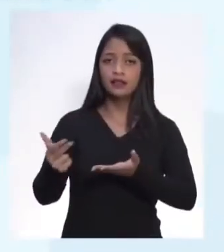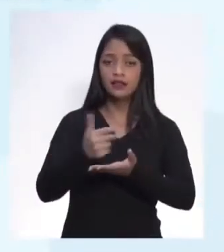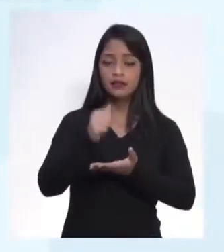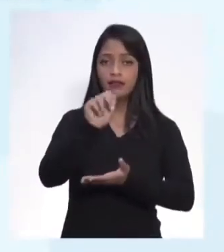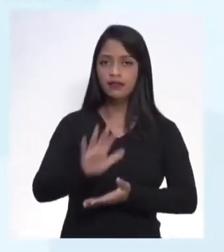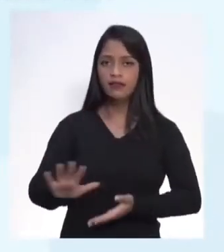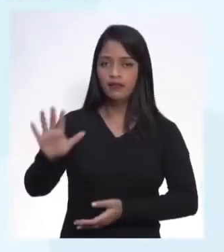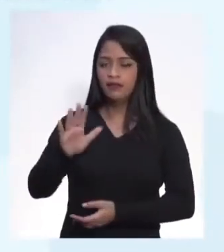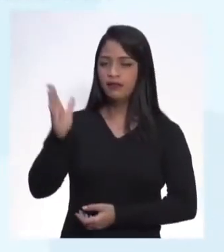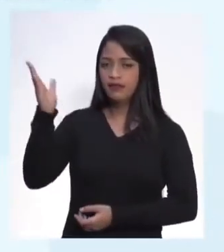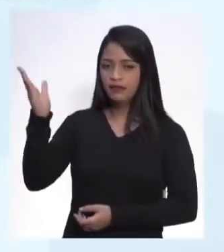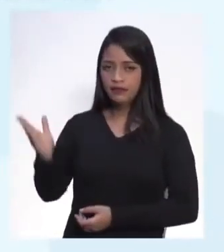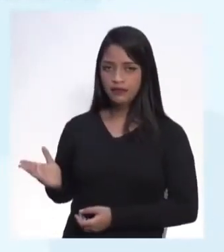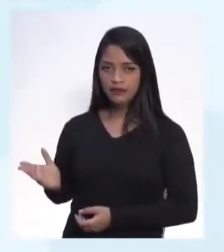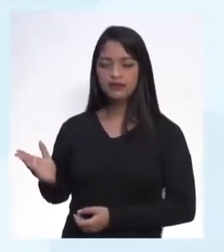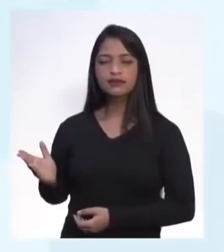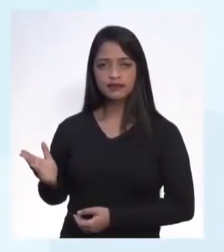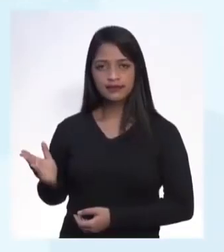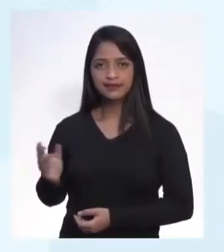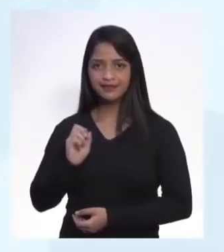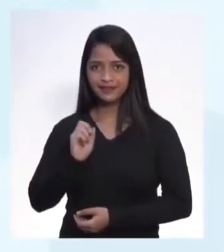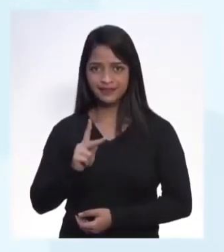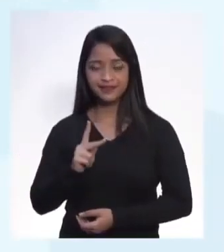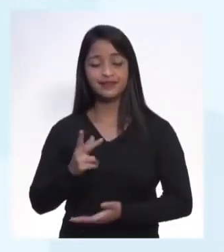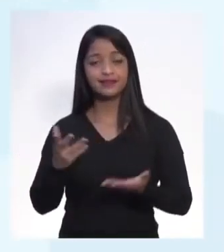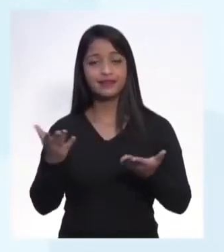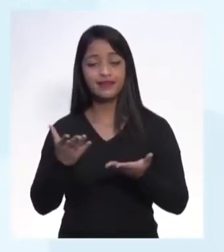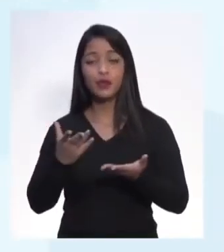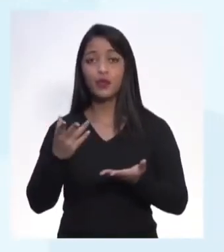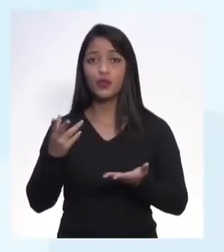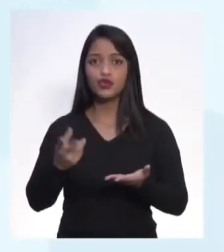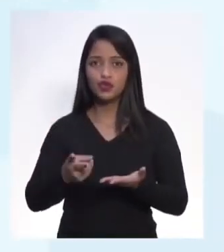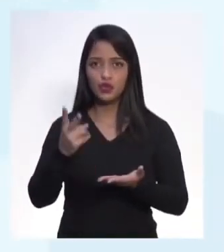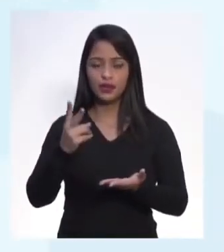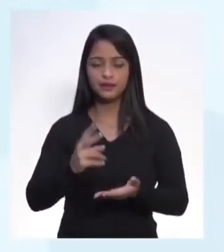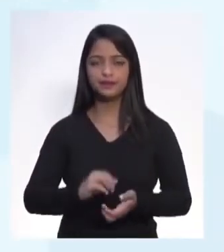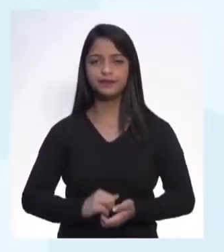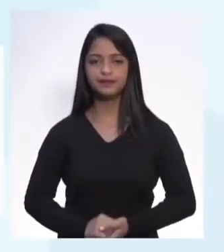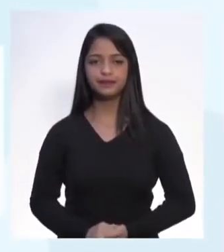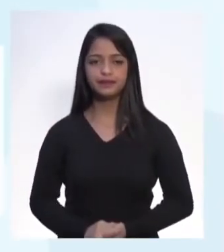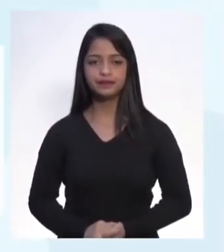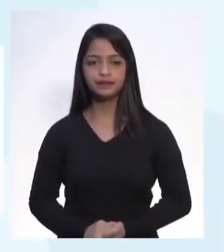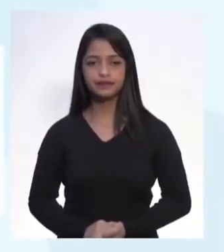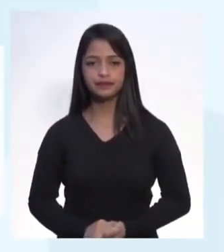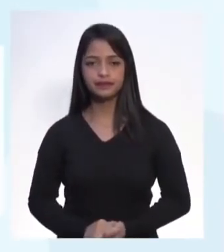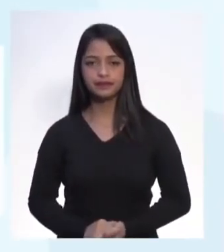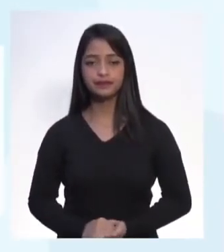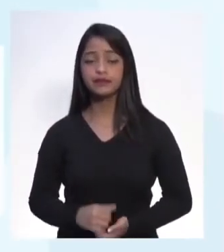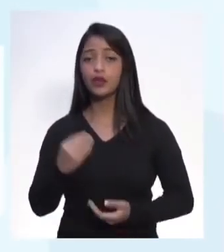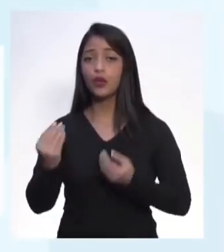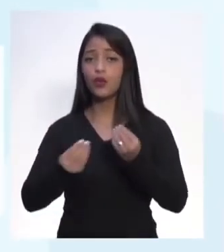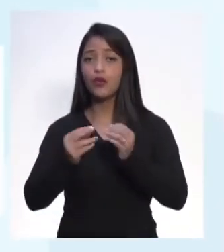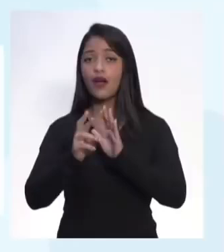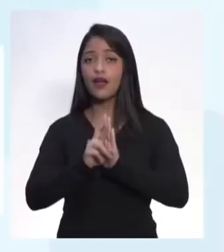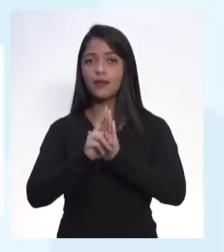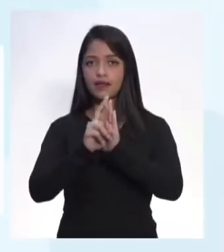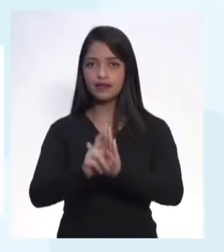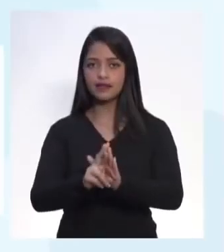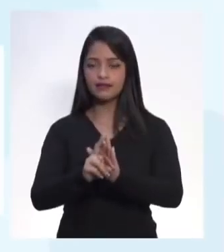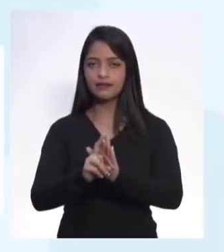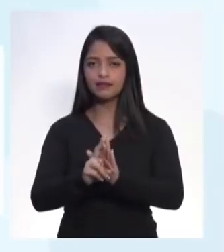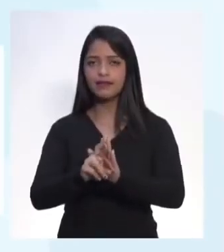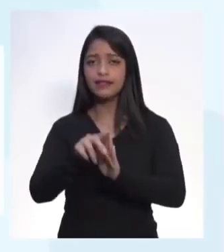aula anterior, tudo bem? E aí vamos dar sequência já fazendo aí as formas de representação. É só dar